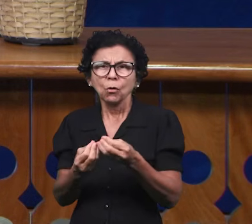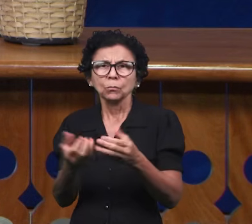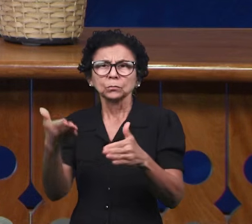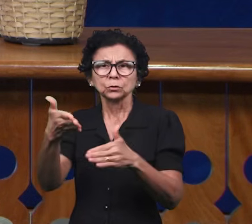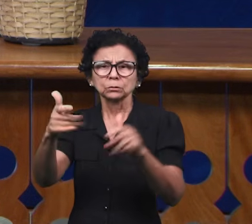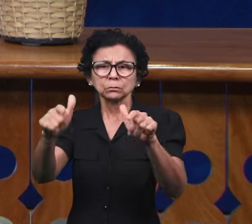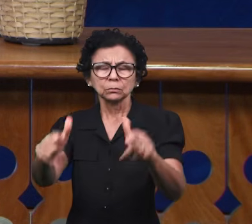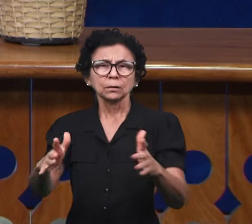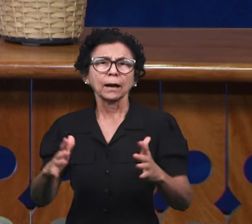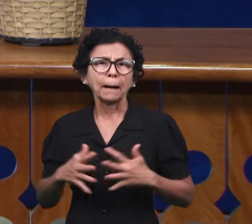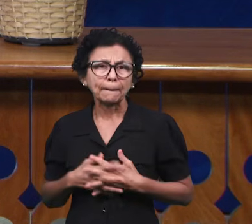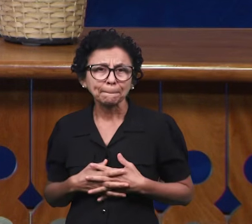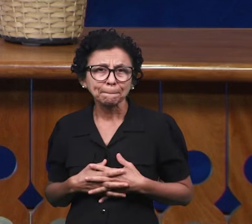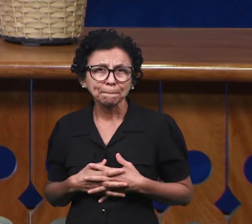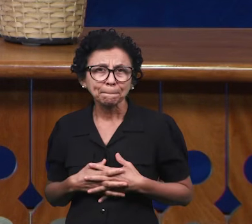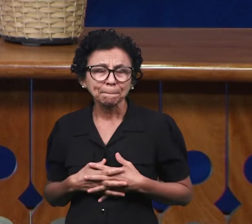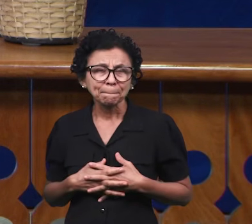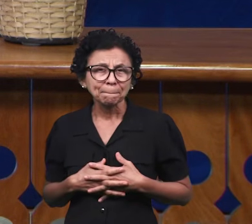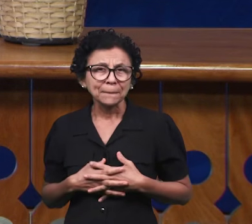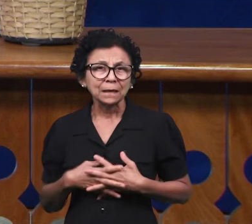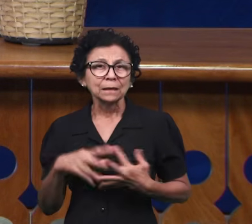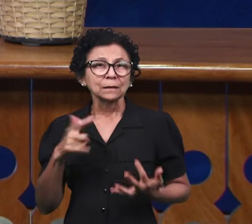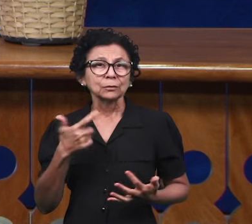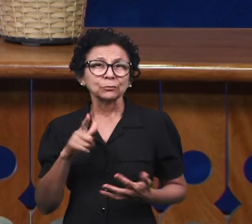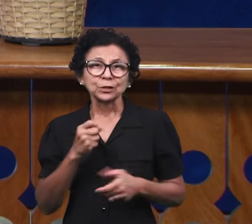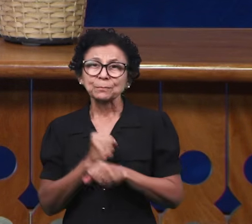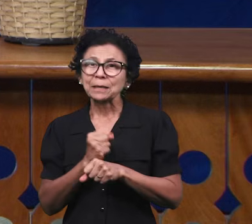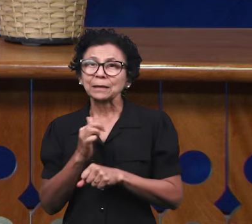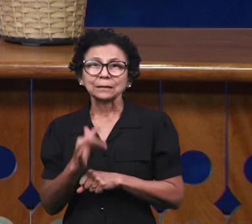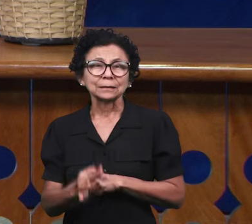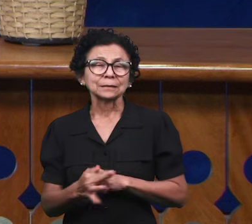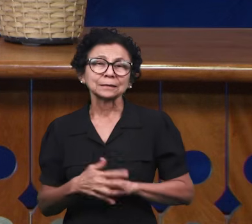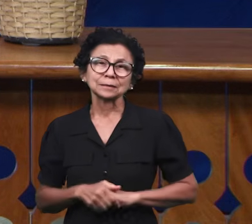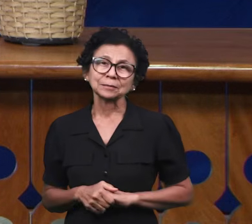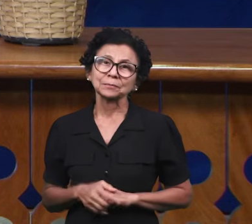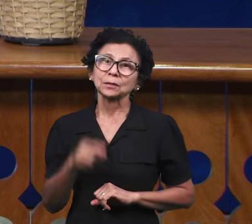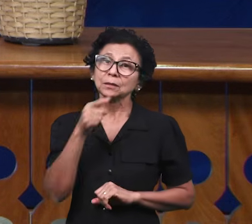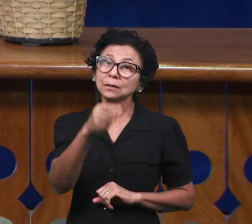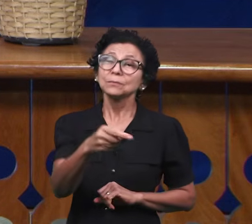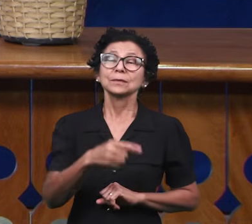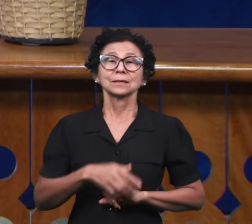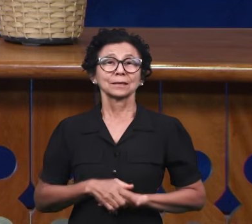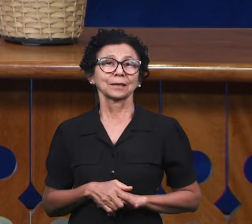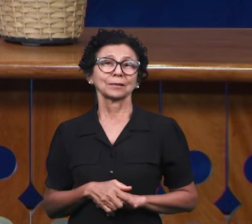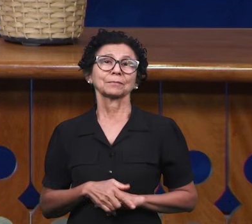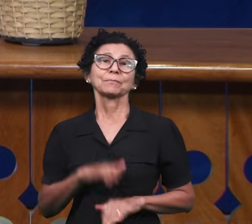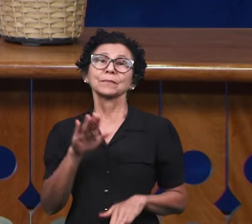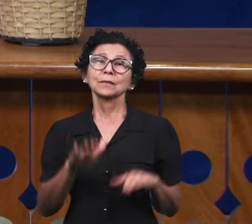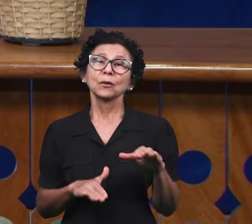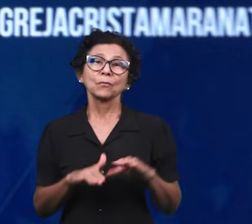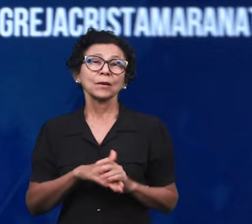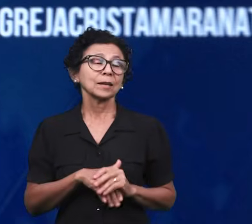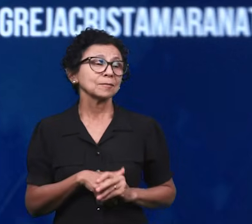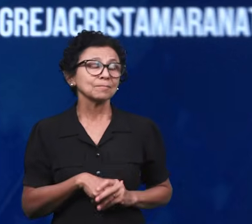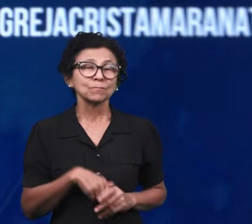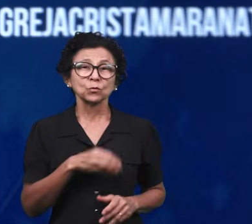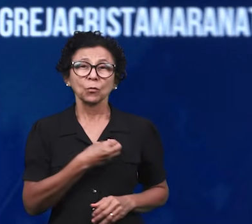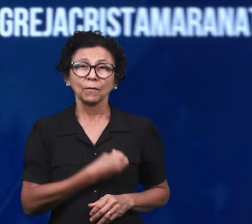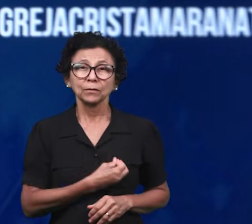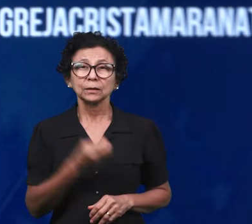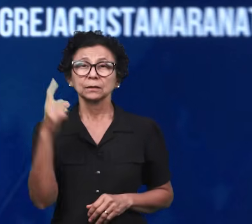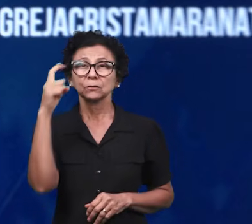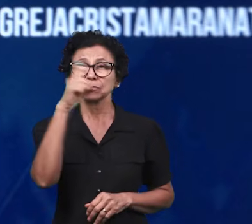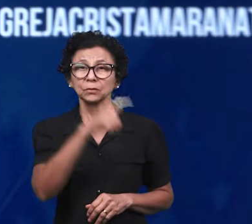a sua experiência. Você se encontrou com o Senhor em um momento que você não tinha esperança nenhuma. Jovem,